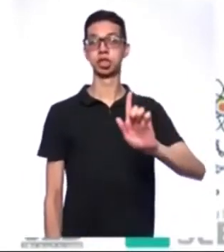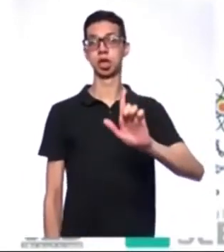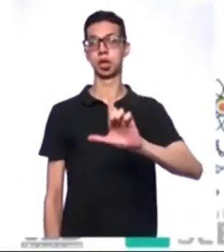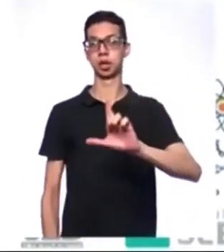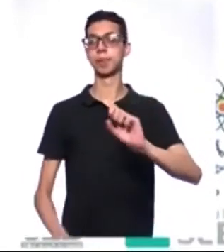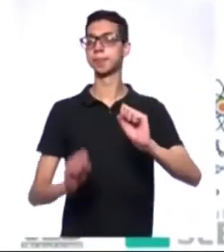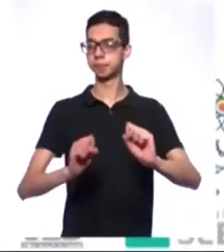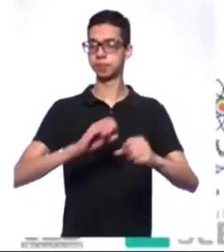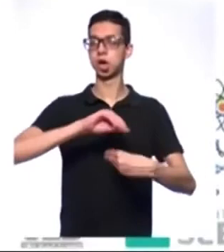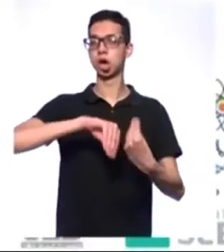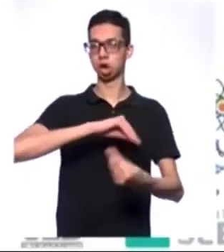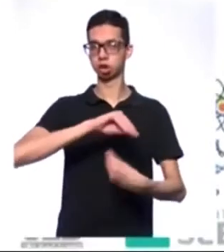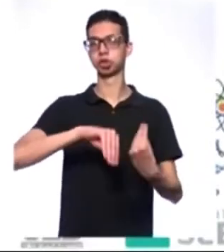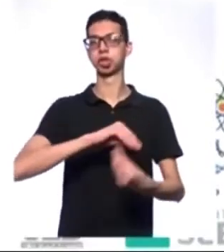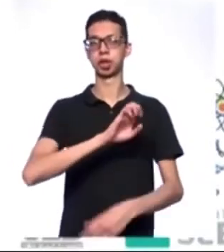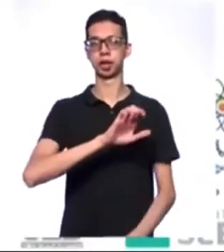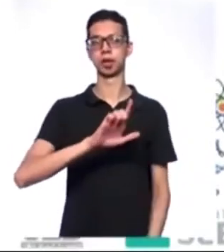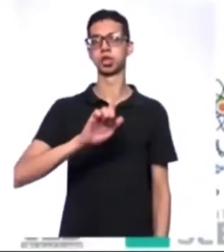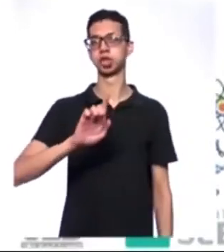LG